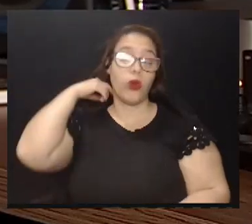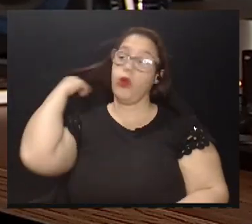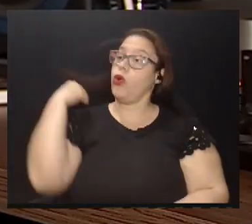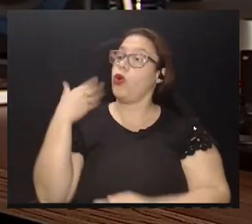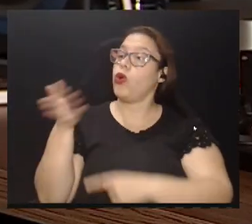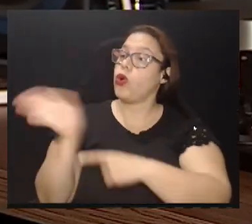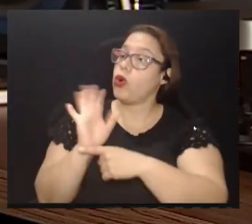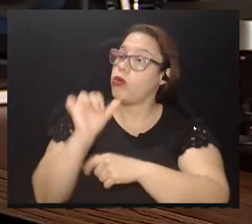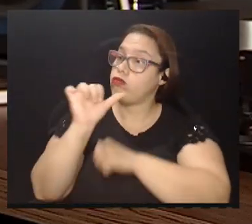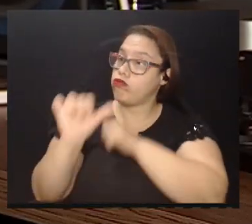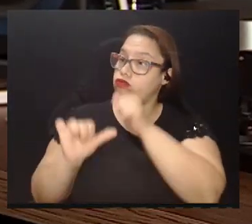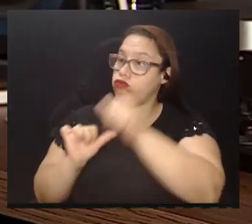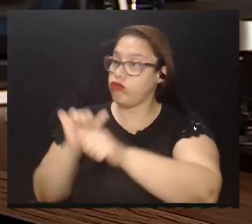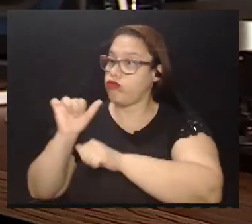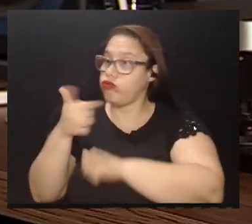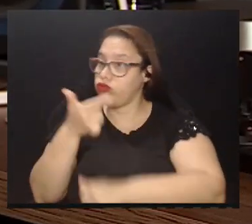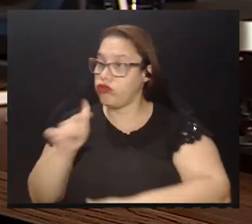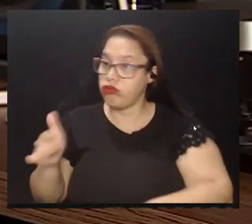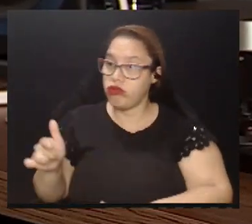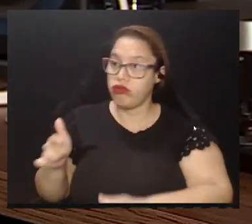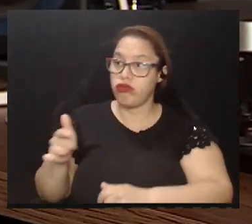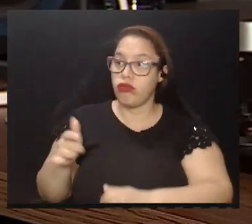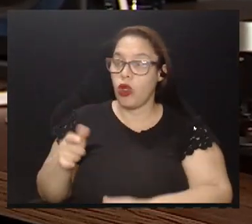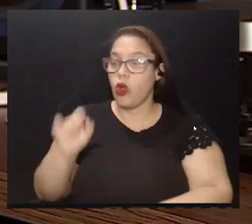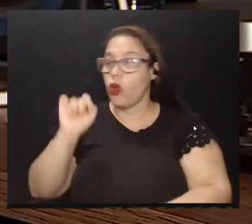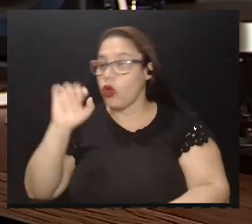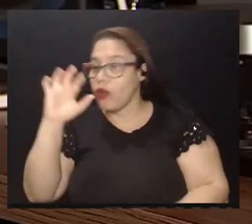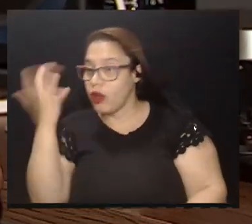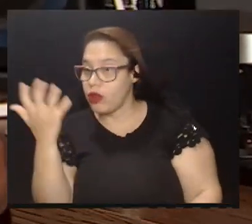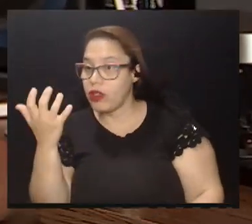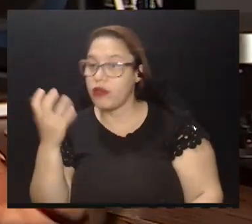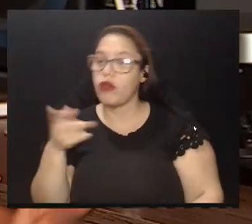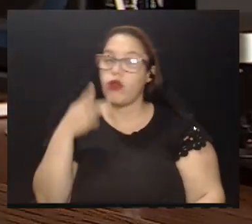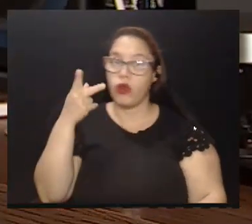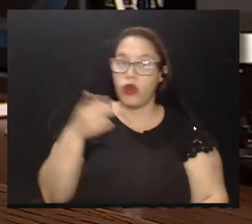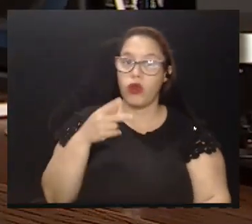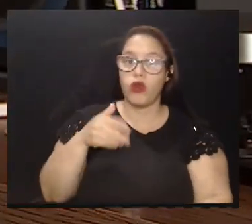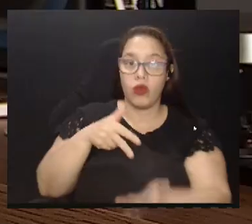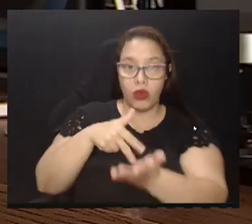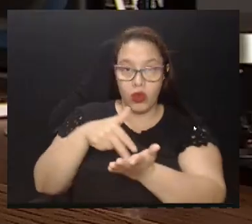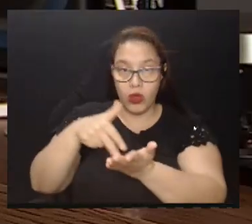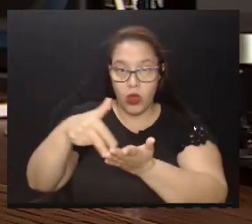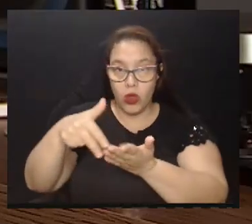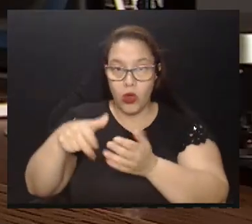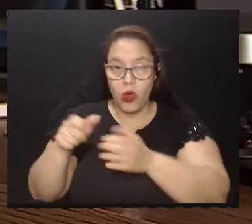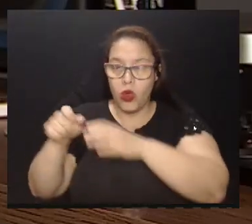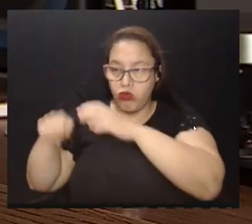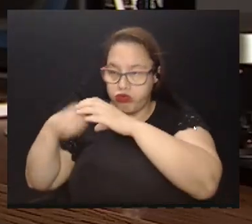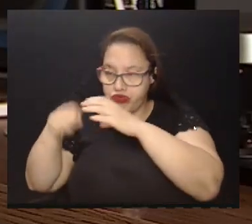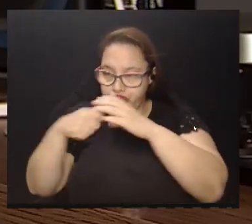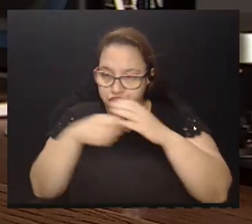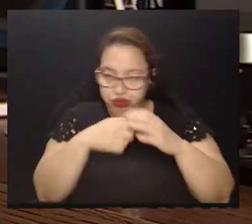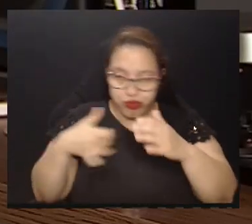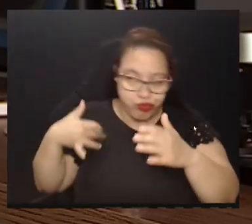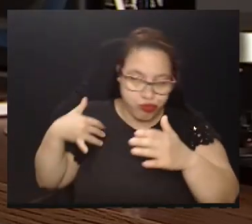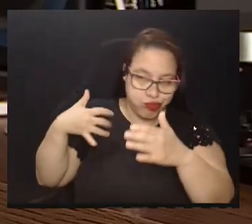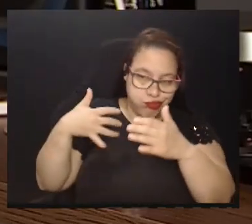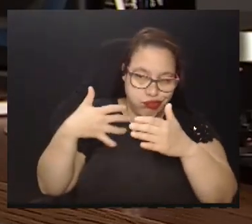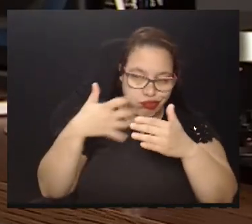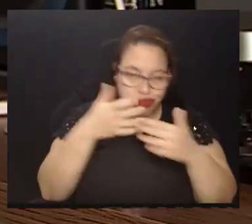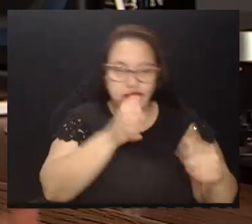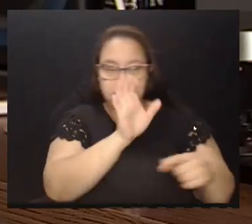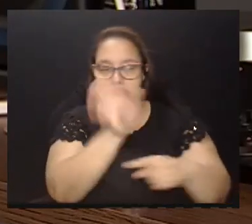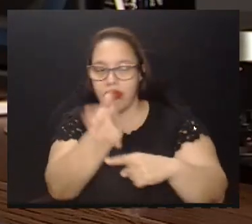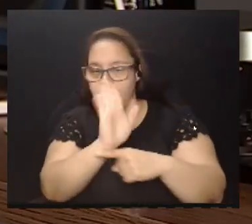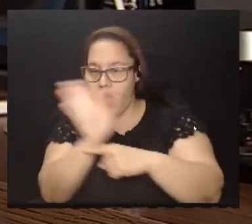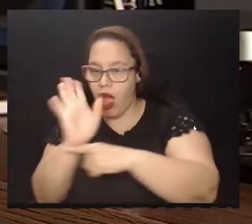cada cineasta do que vai fazendo. Ele fala que o caminhar do cineasta vai deixando rastros de cinema por onde ele passa. Porque a gente